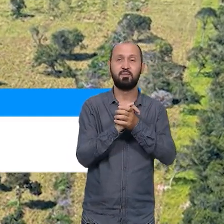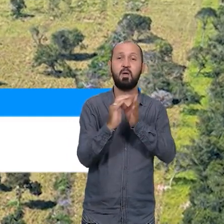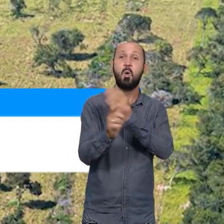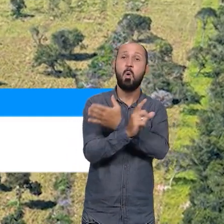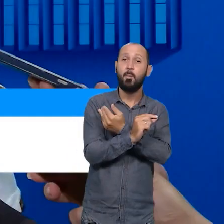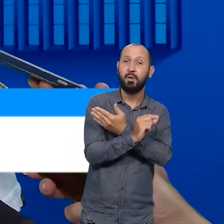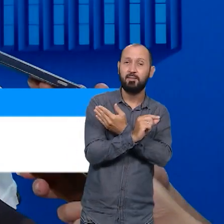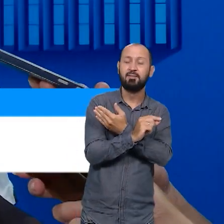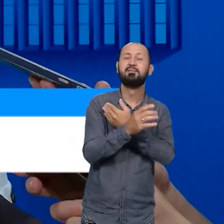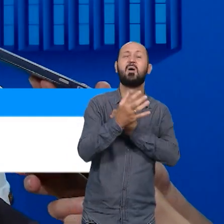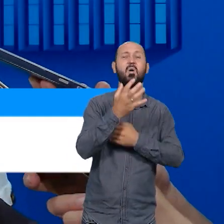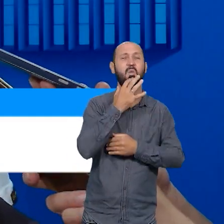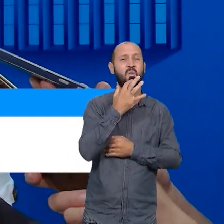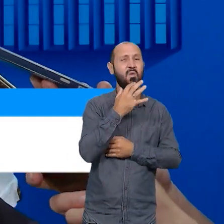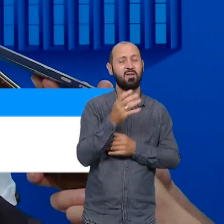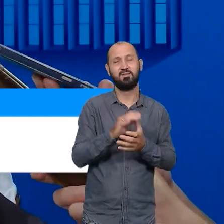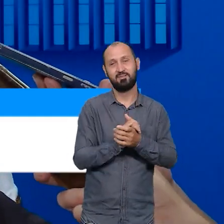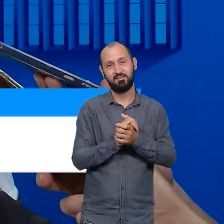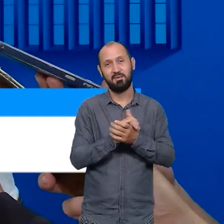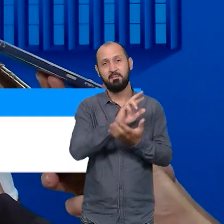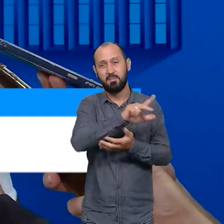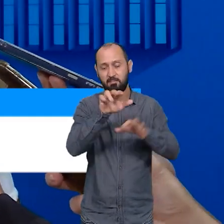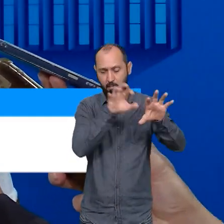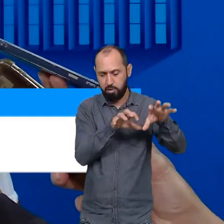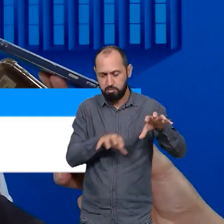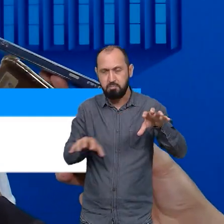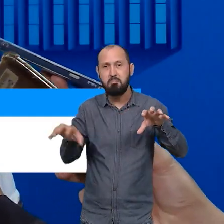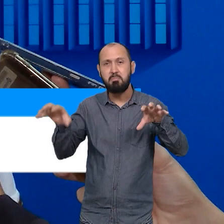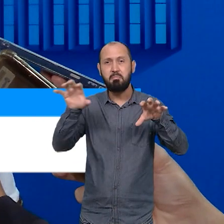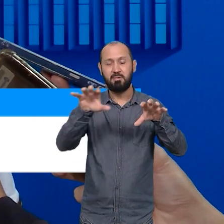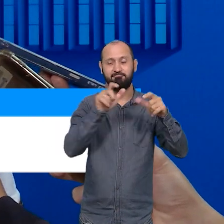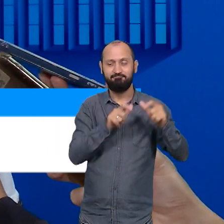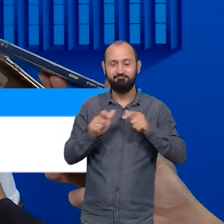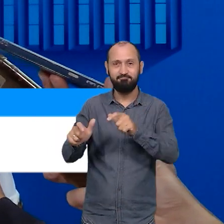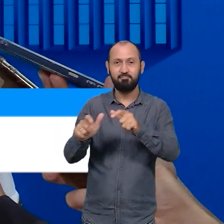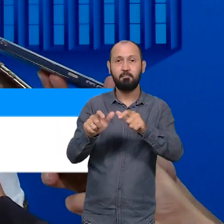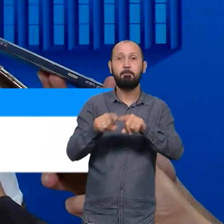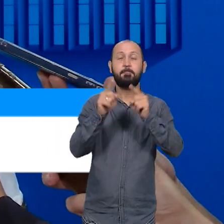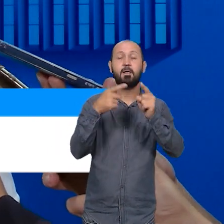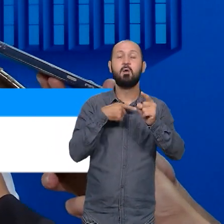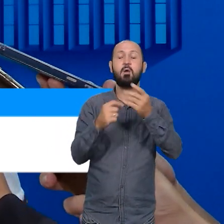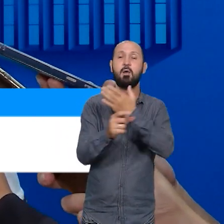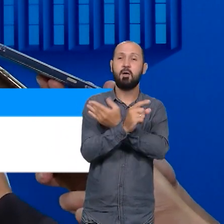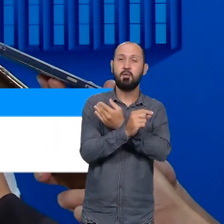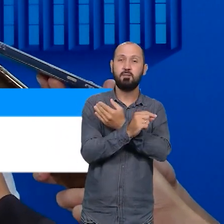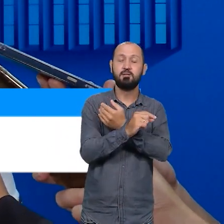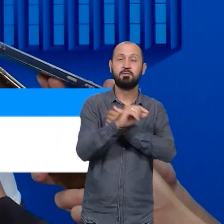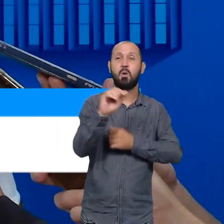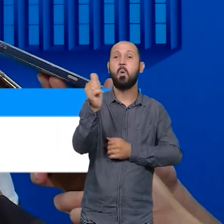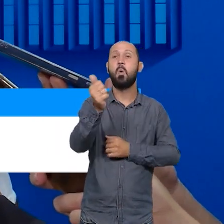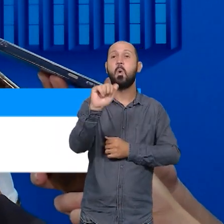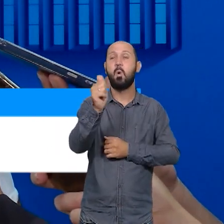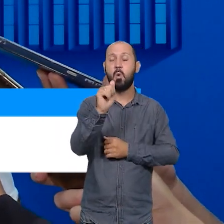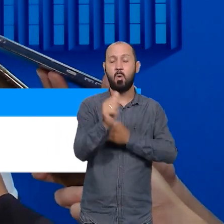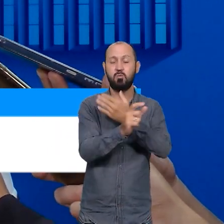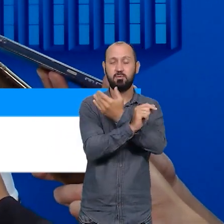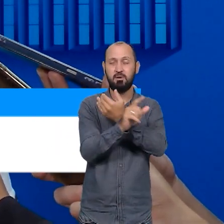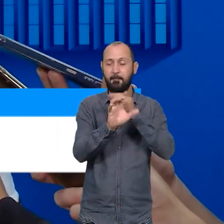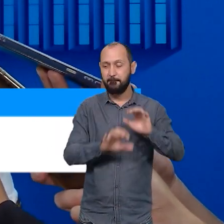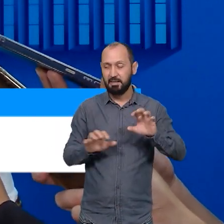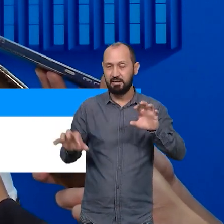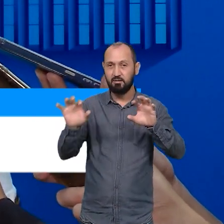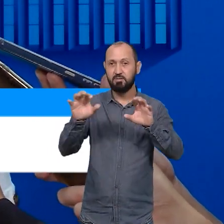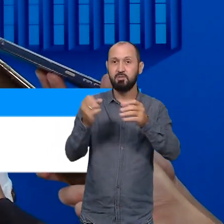ser discutida. O Pantanal, a gente conhece ele pelos vários ambientes, tanto é que a classificação do Pantanal são